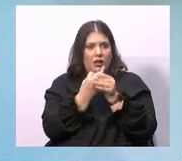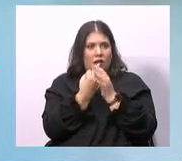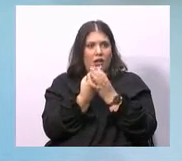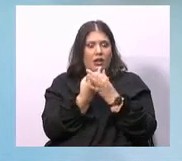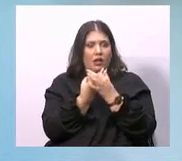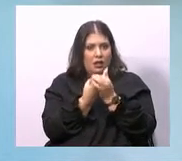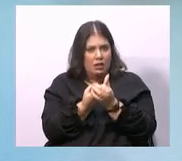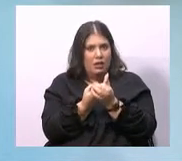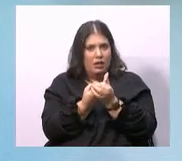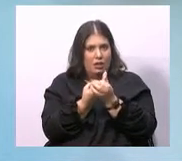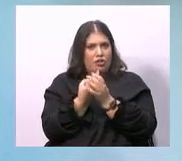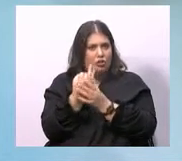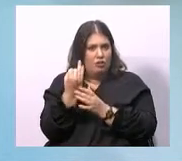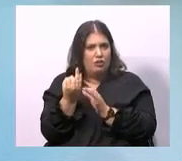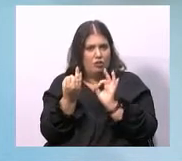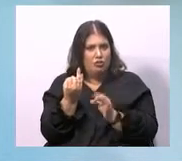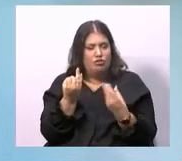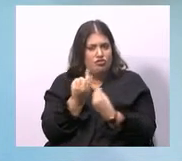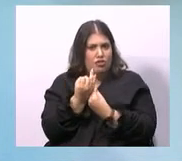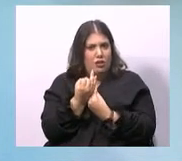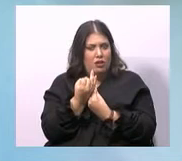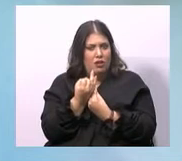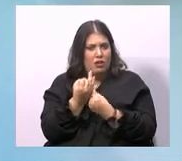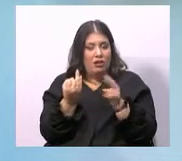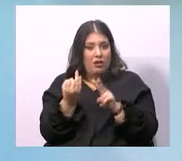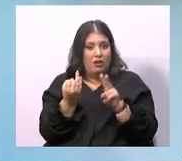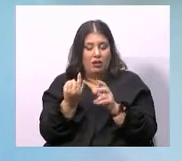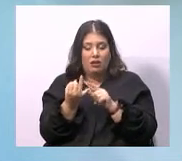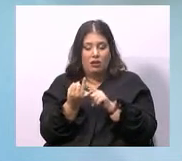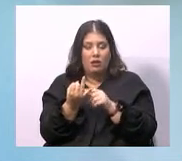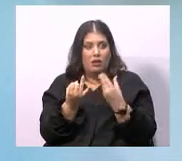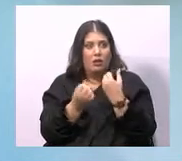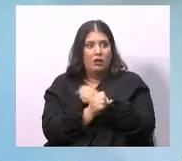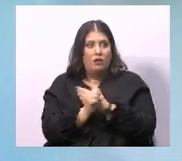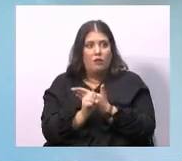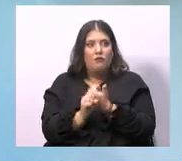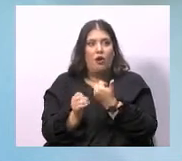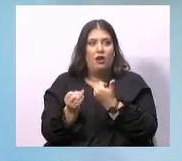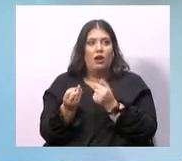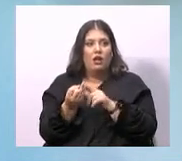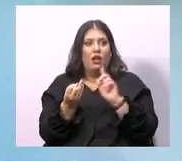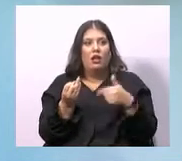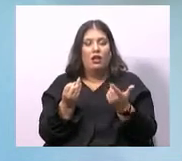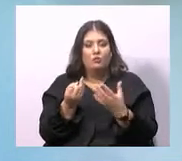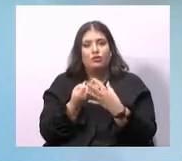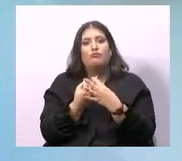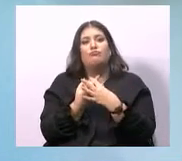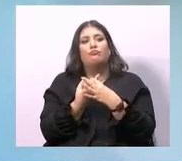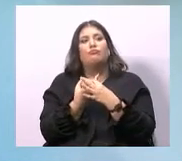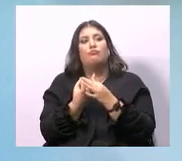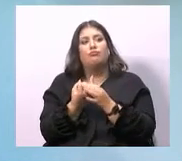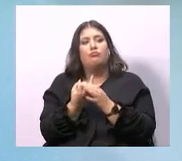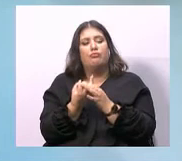artrodé, estão mesmo unidos. A segunda vez tiraram o osso do dedo a seguir e depois uniram os 2